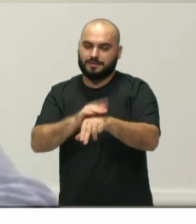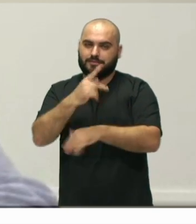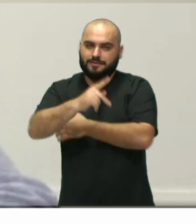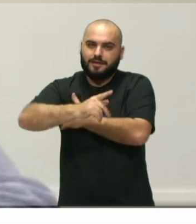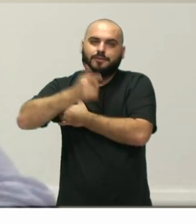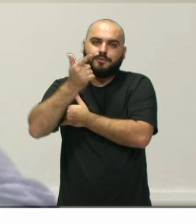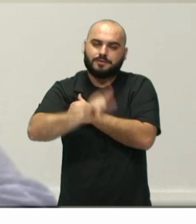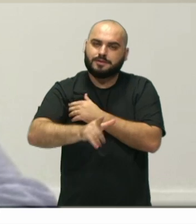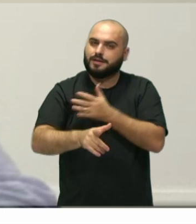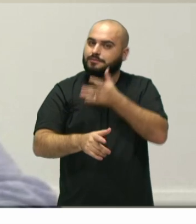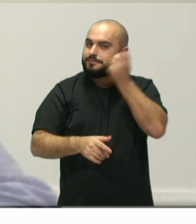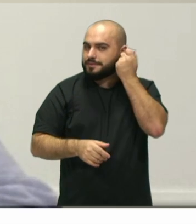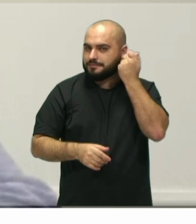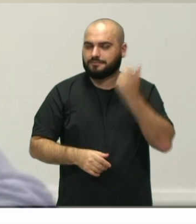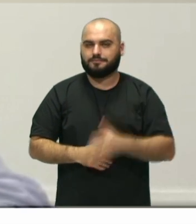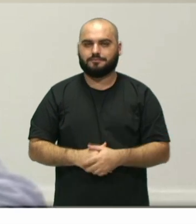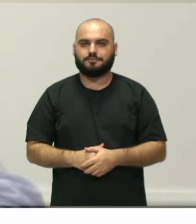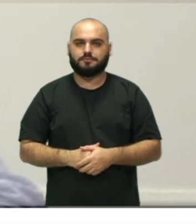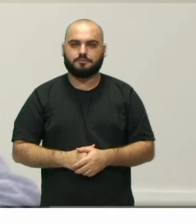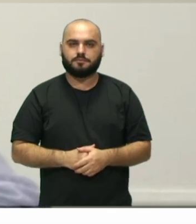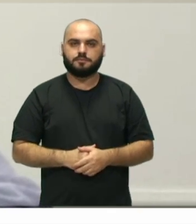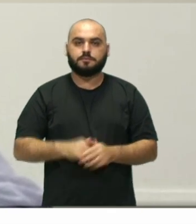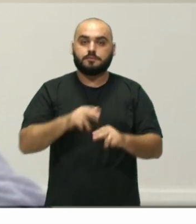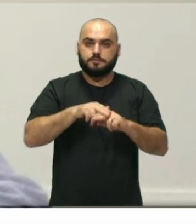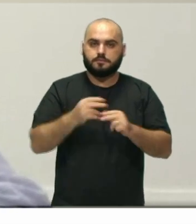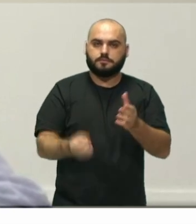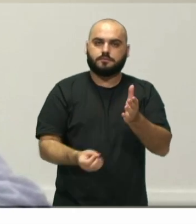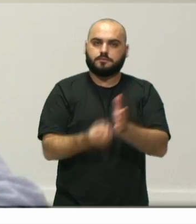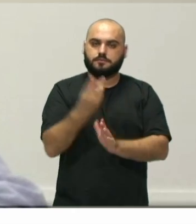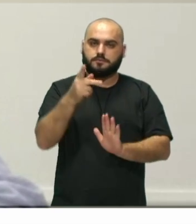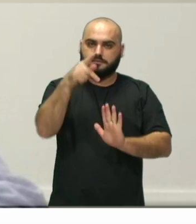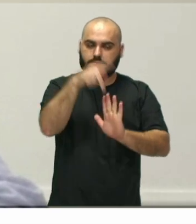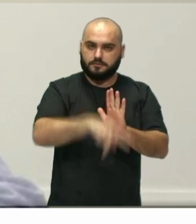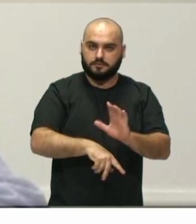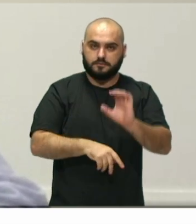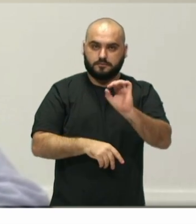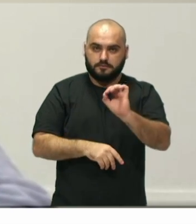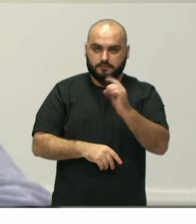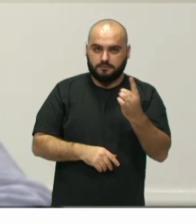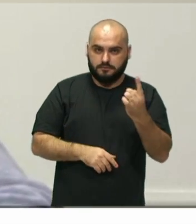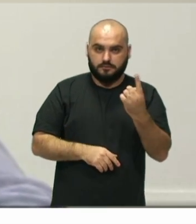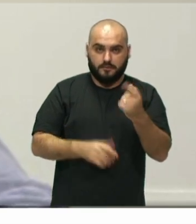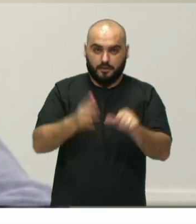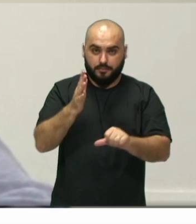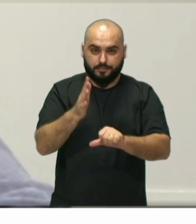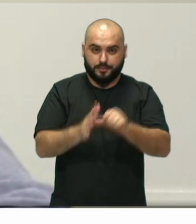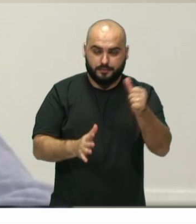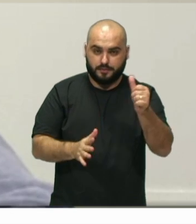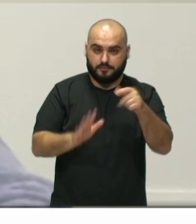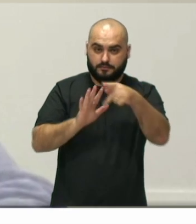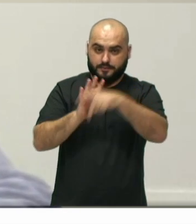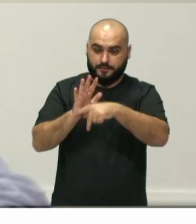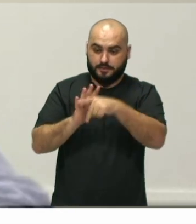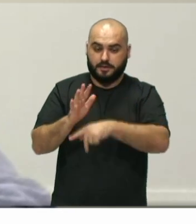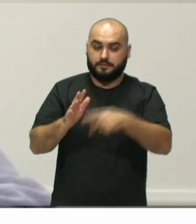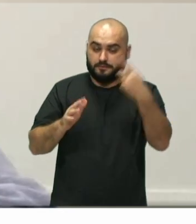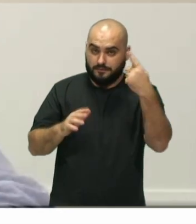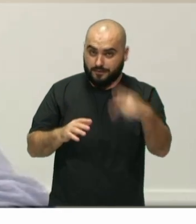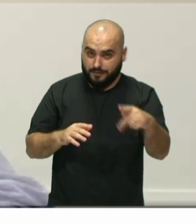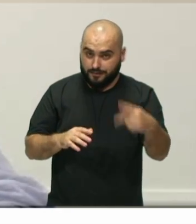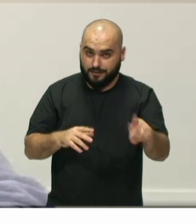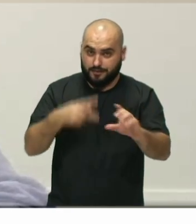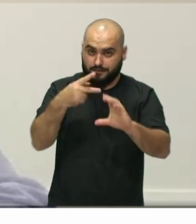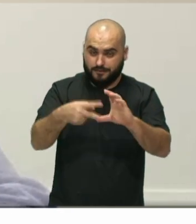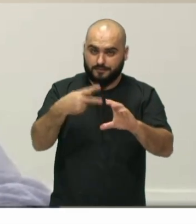momento ele está tendo. Então, por isso, eu protocolei esse projeto, que é o 01, é o primeiro projeto dessa legislatura, e ele